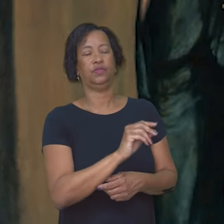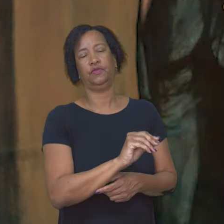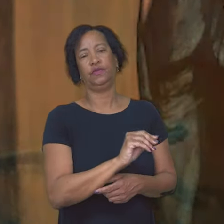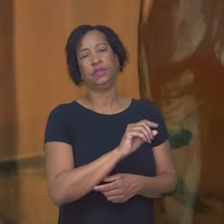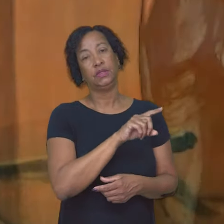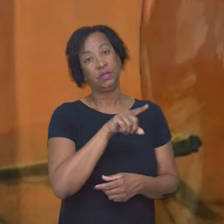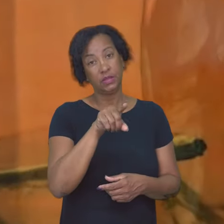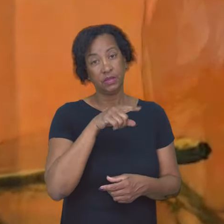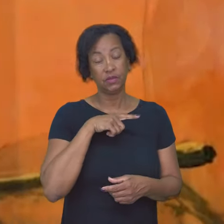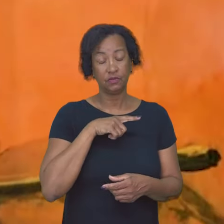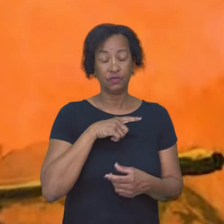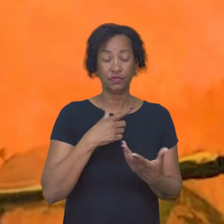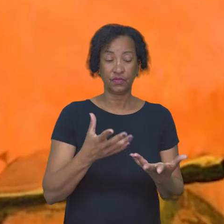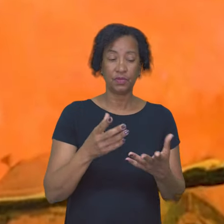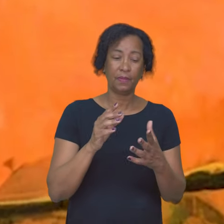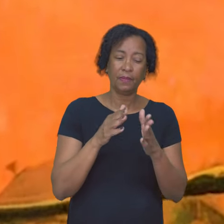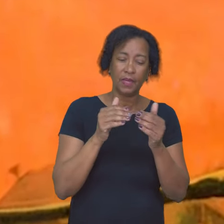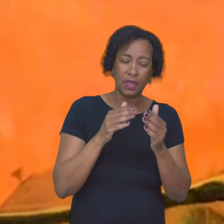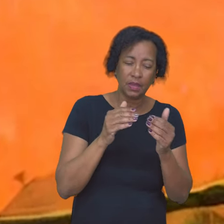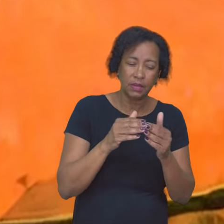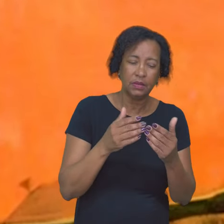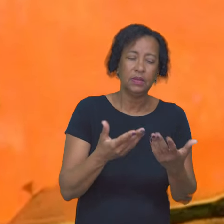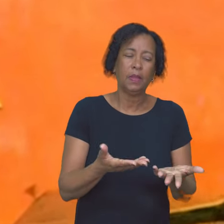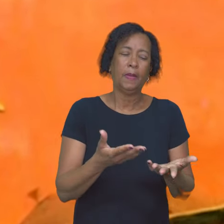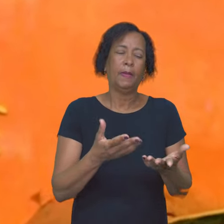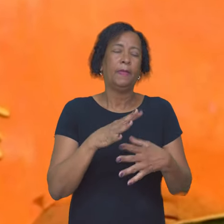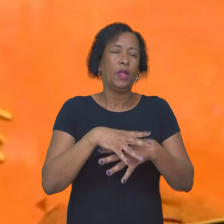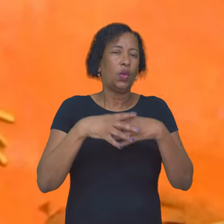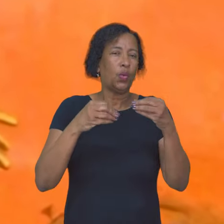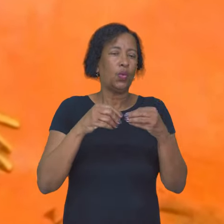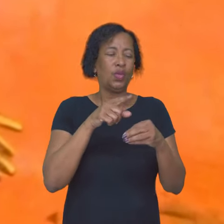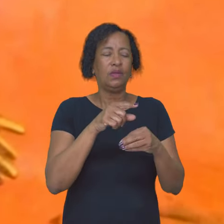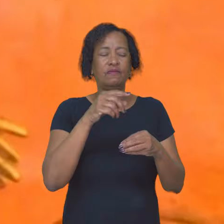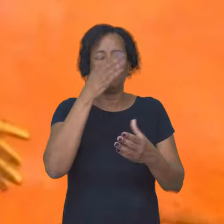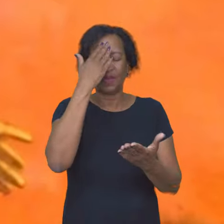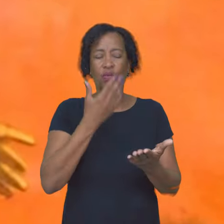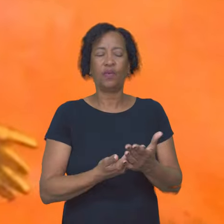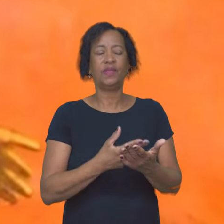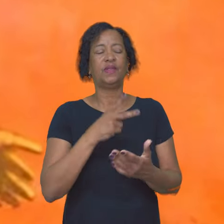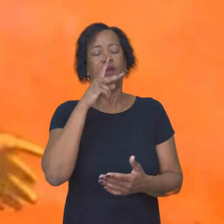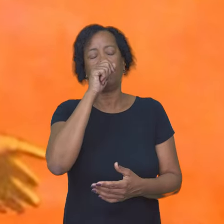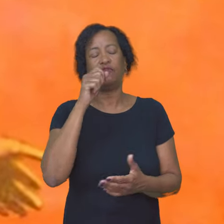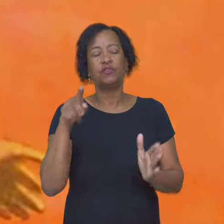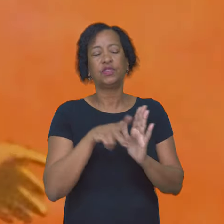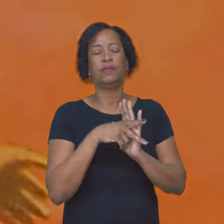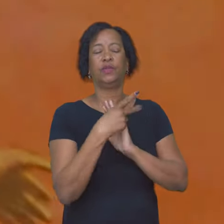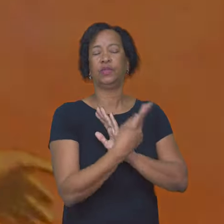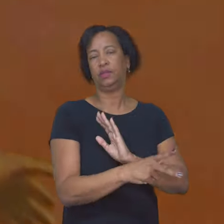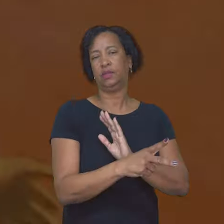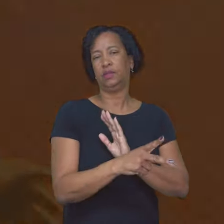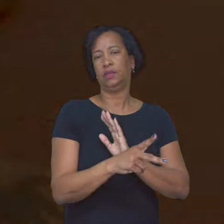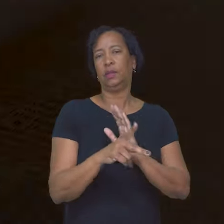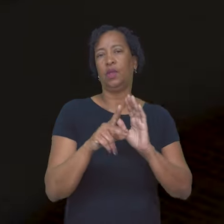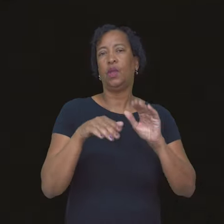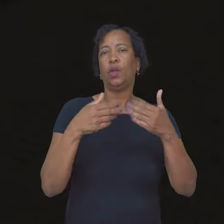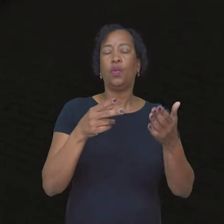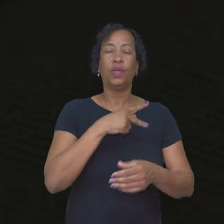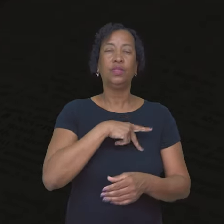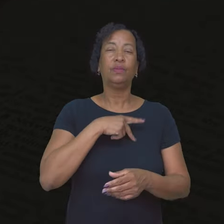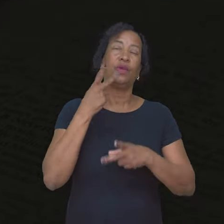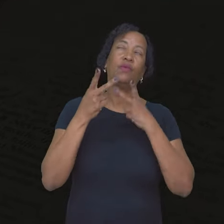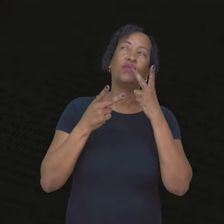sua Pria for por isso vou mantê fraco quando Paulo ouvi isso não disse eu aito disse me